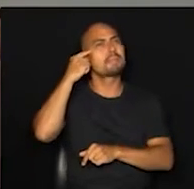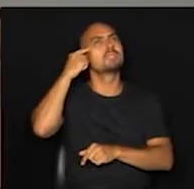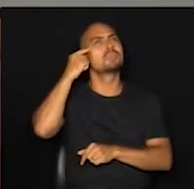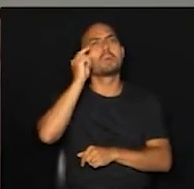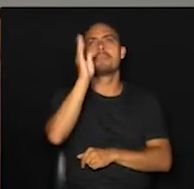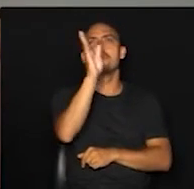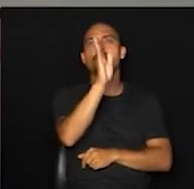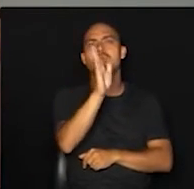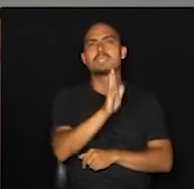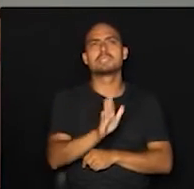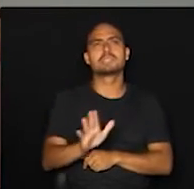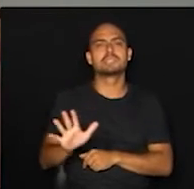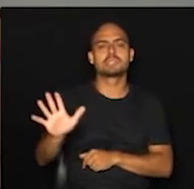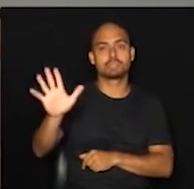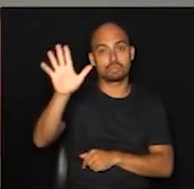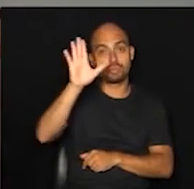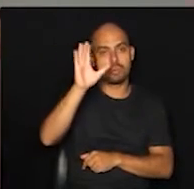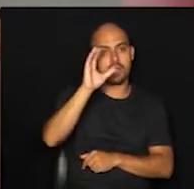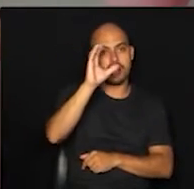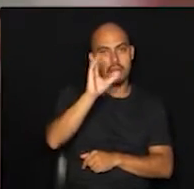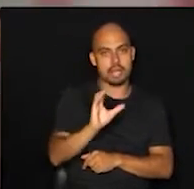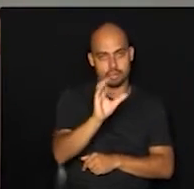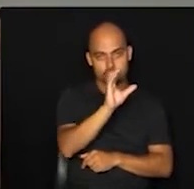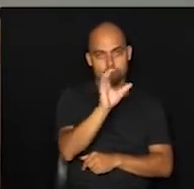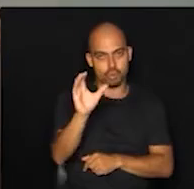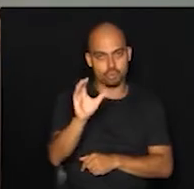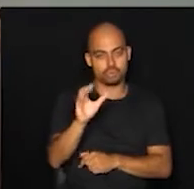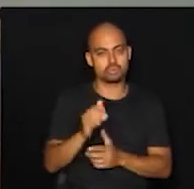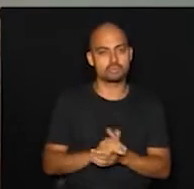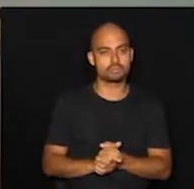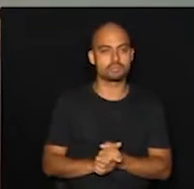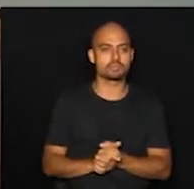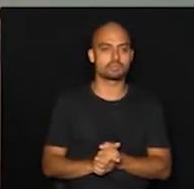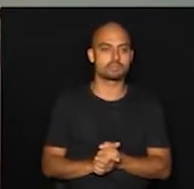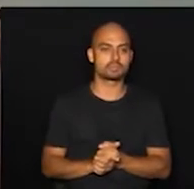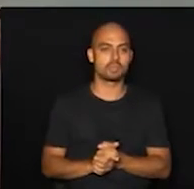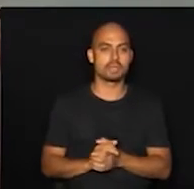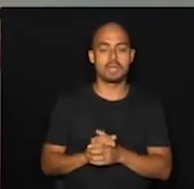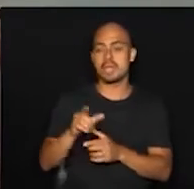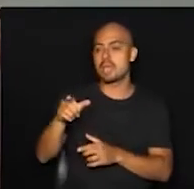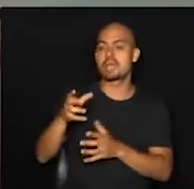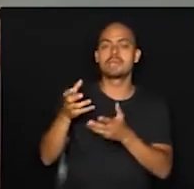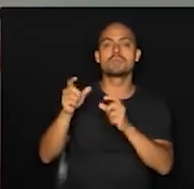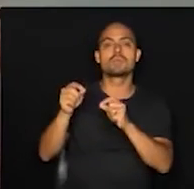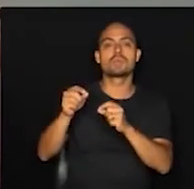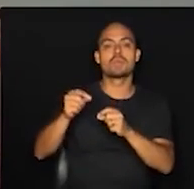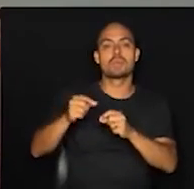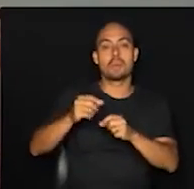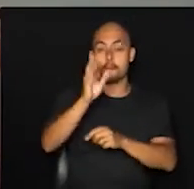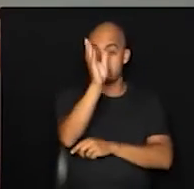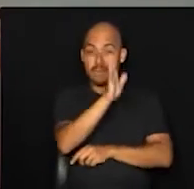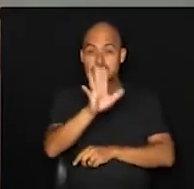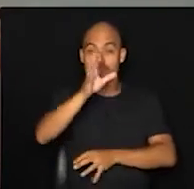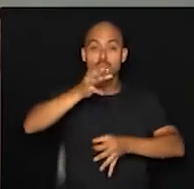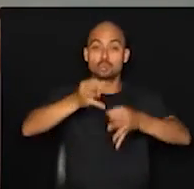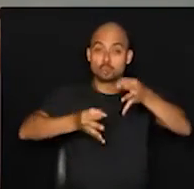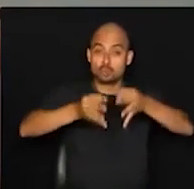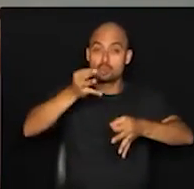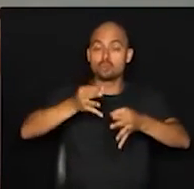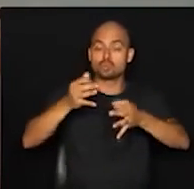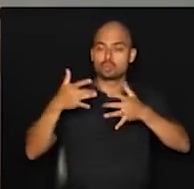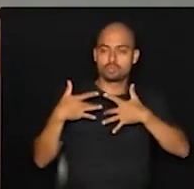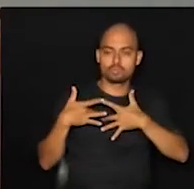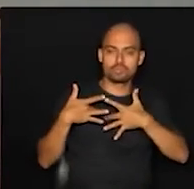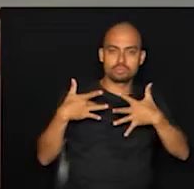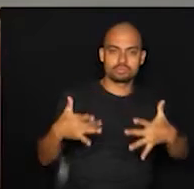mais católico do que a gente era. A gente era católico nominalmente, mas ela queria um Brasil de justiça social, de caridade